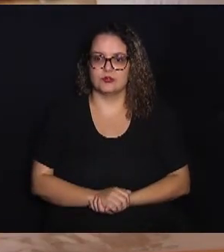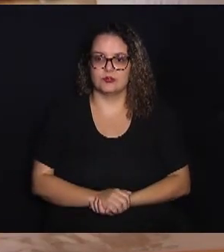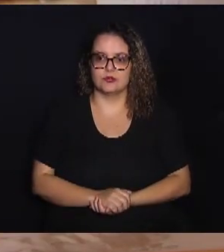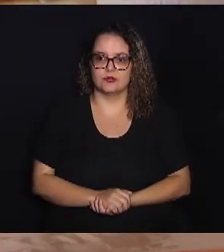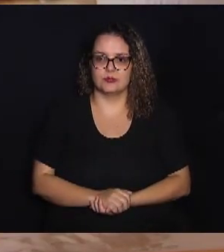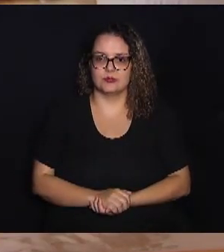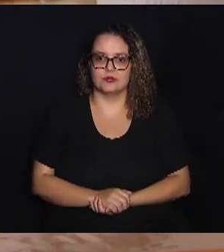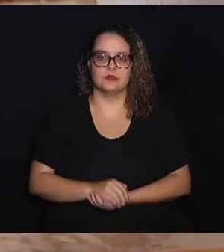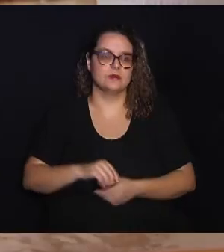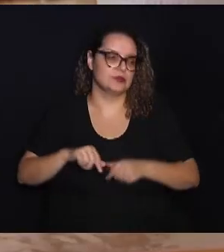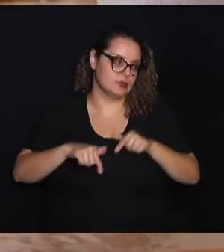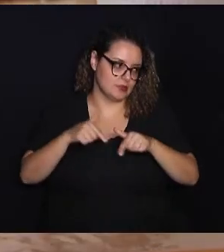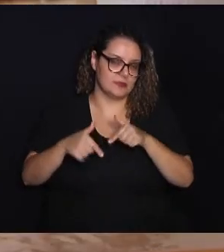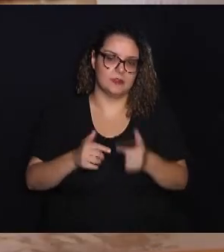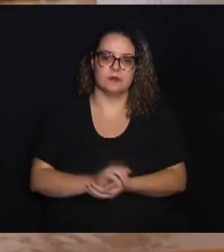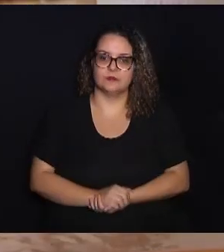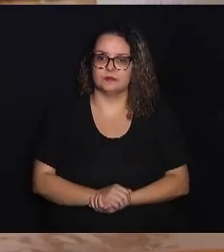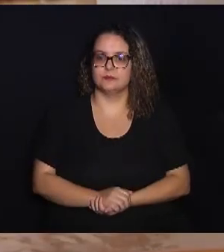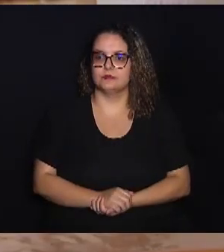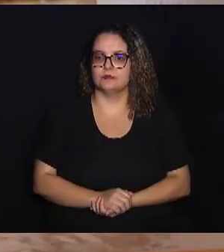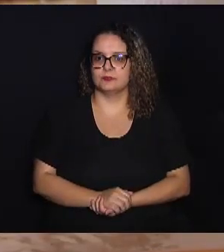tem azul e